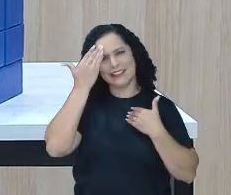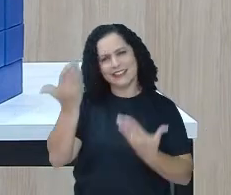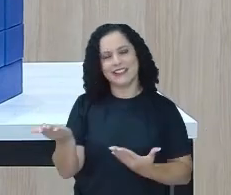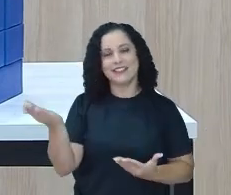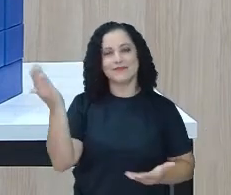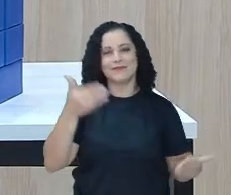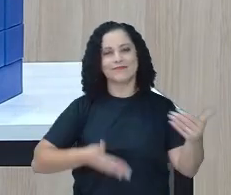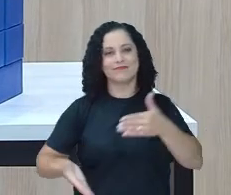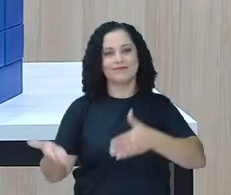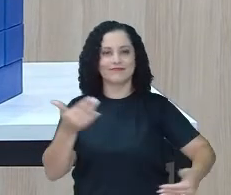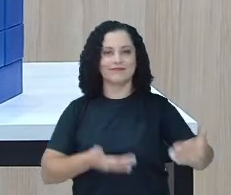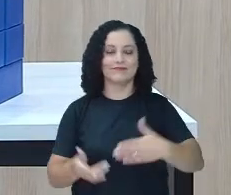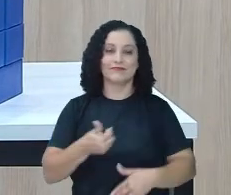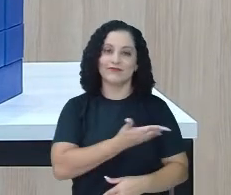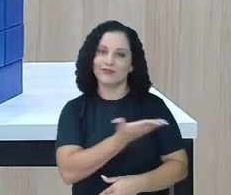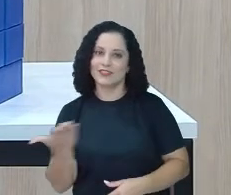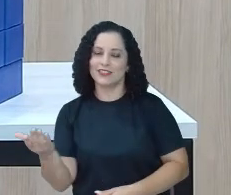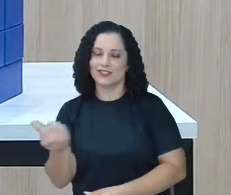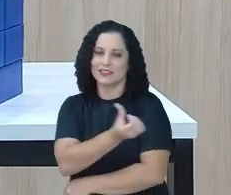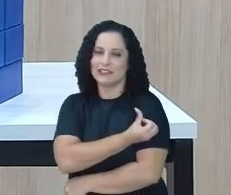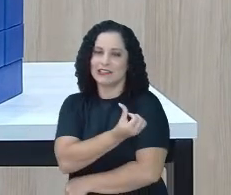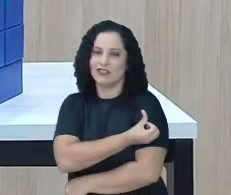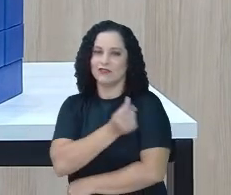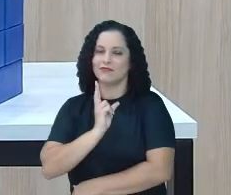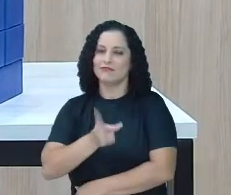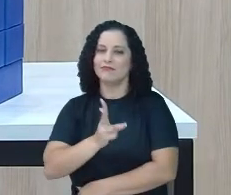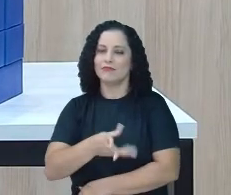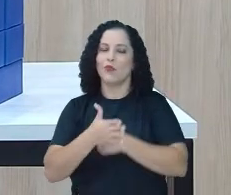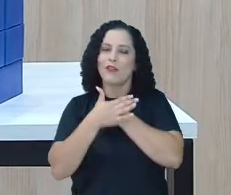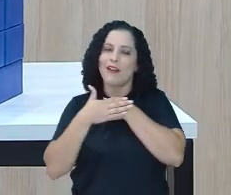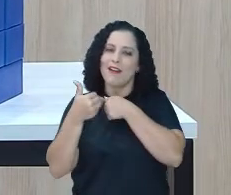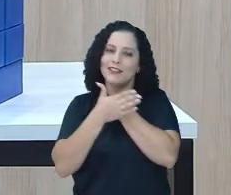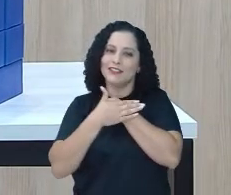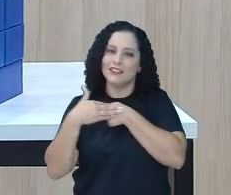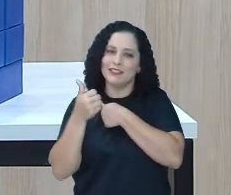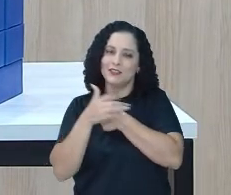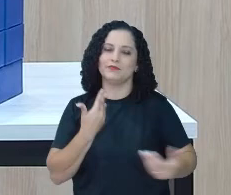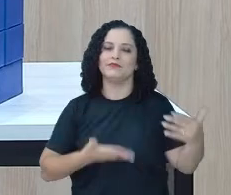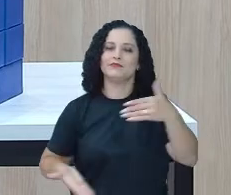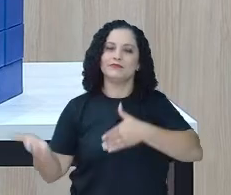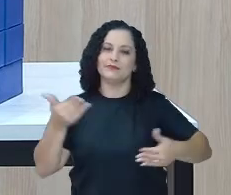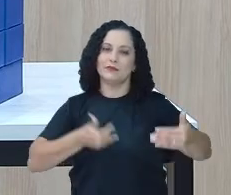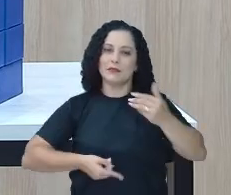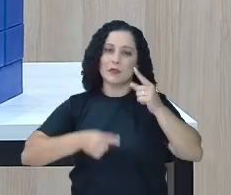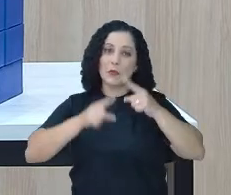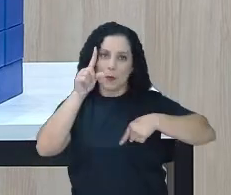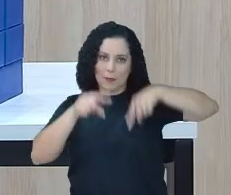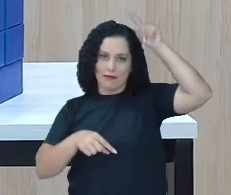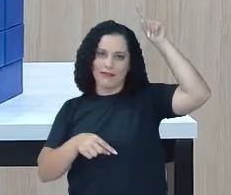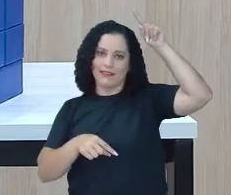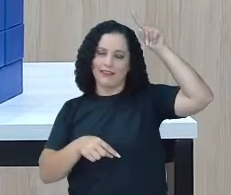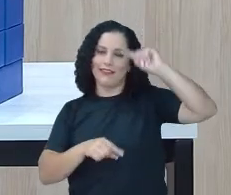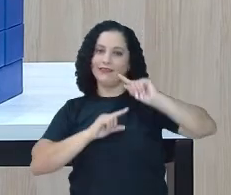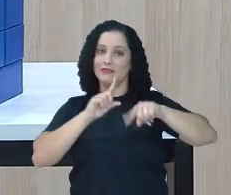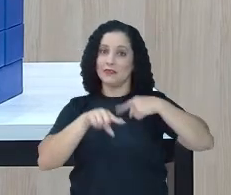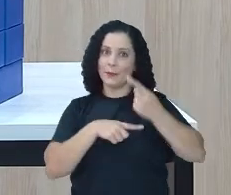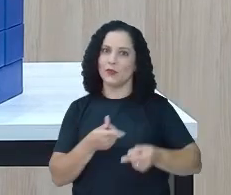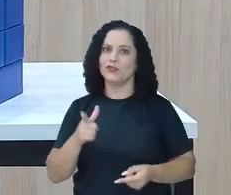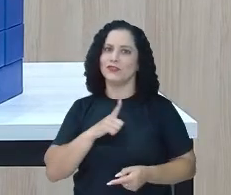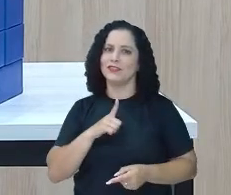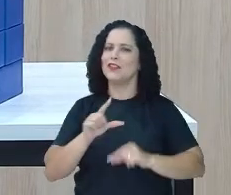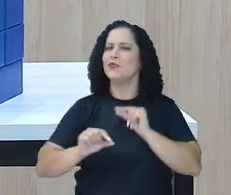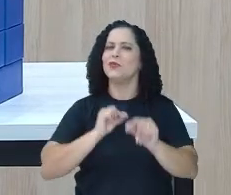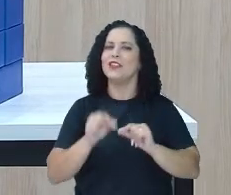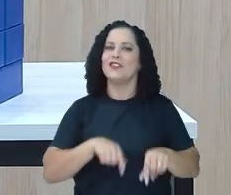participação de vocês. O 6º ano, sempre um carinho, né, nas nossas aulas, a participação lá em cima. Daqui a pouco a gente está até fazendo chamada,